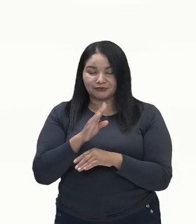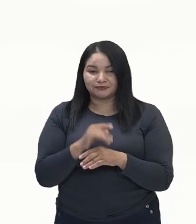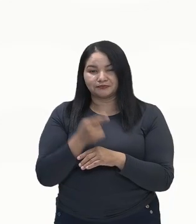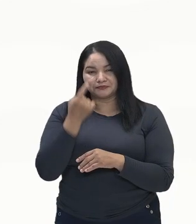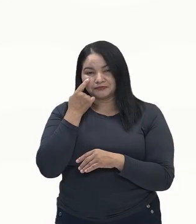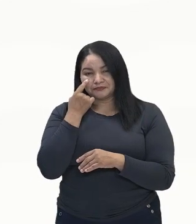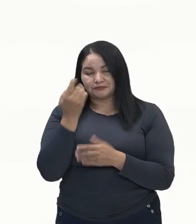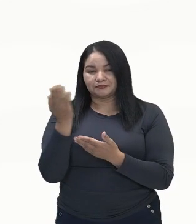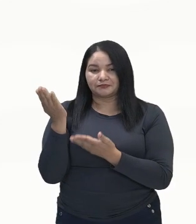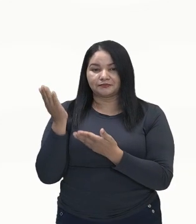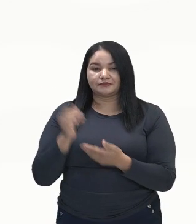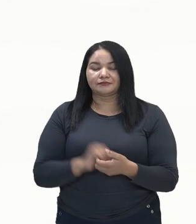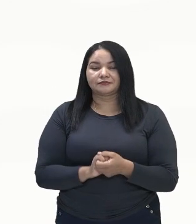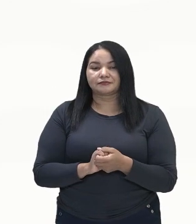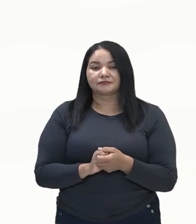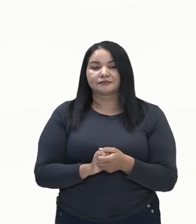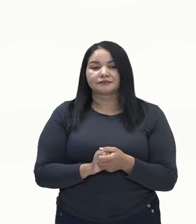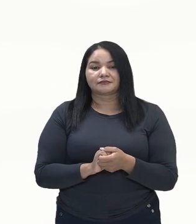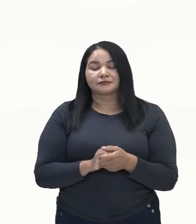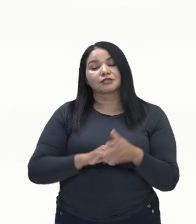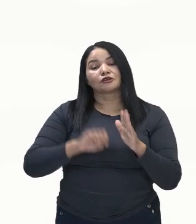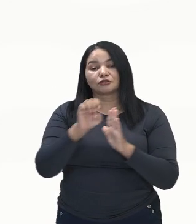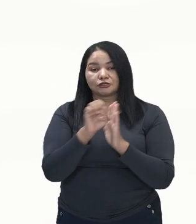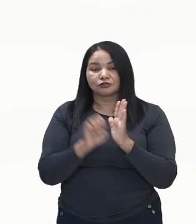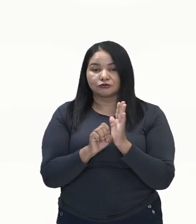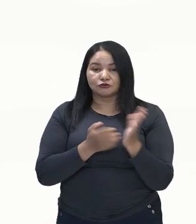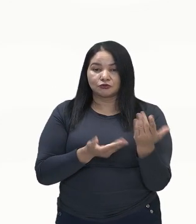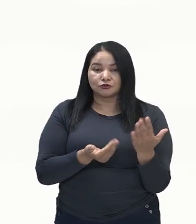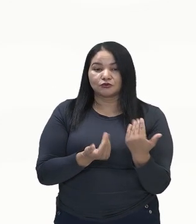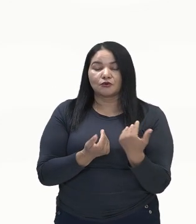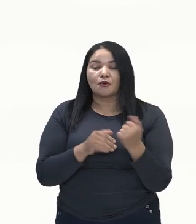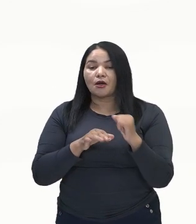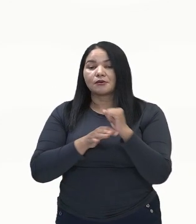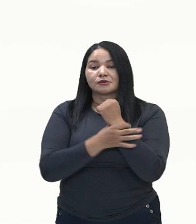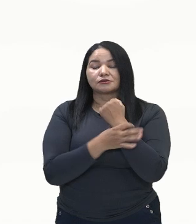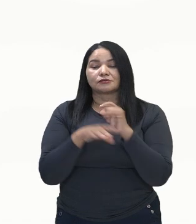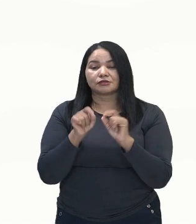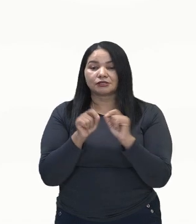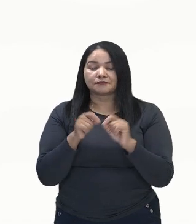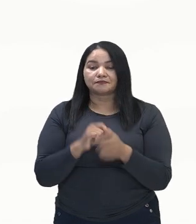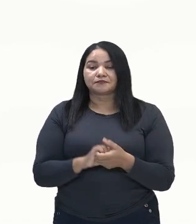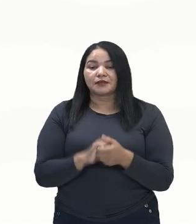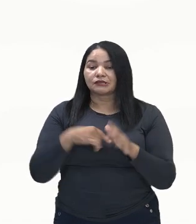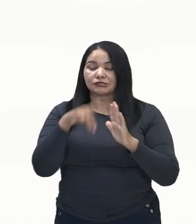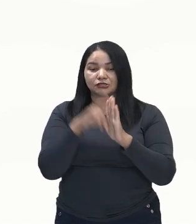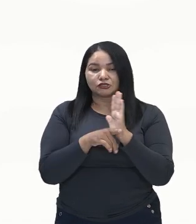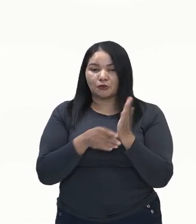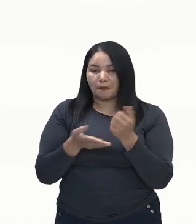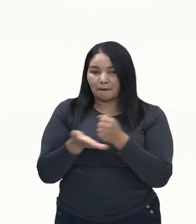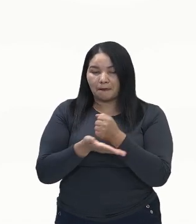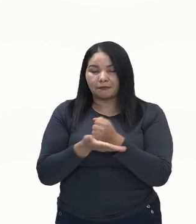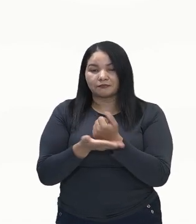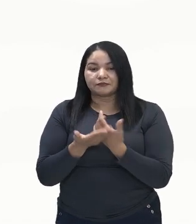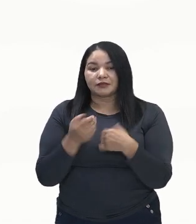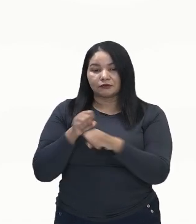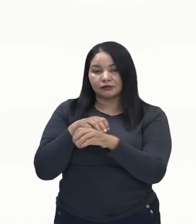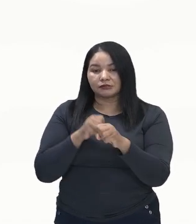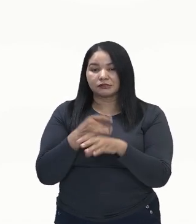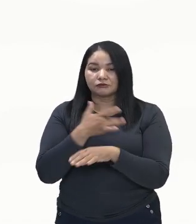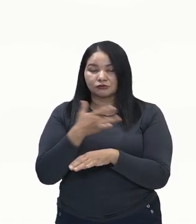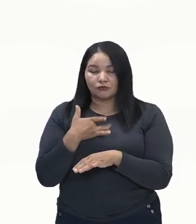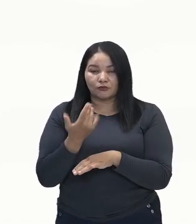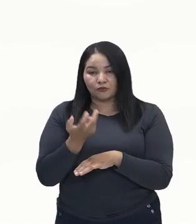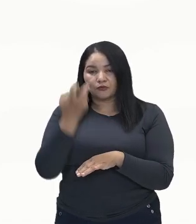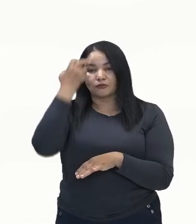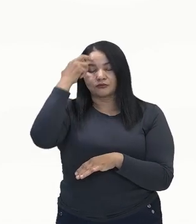comigo. Bem, o Estatuto da Juventude assegura direitos básicos, como educação, saúde, cultura para os jovens,